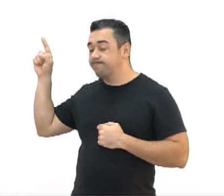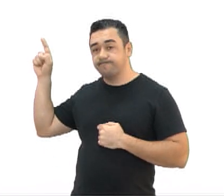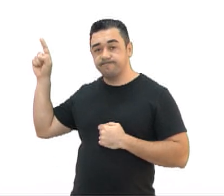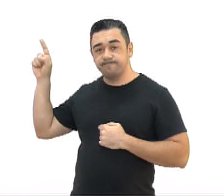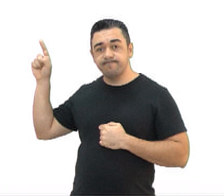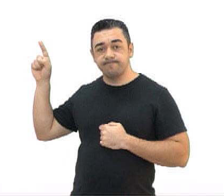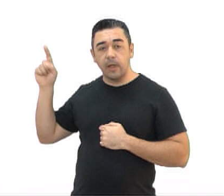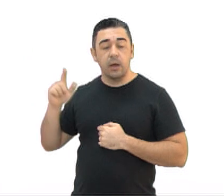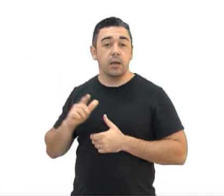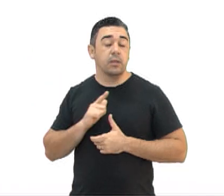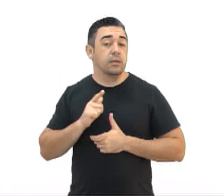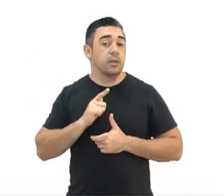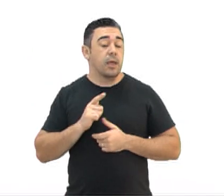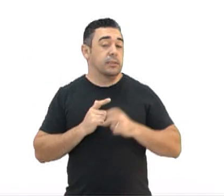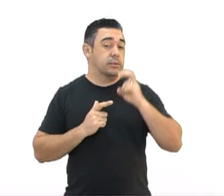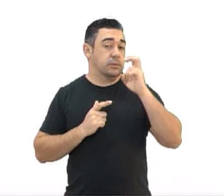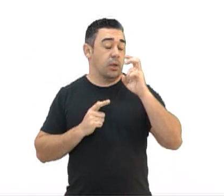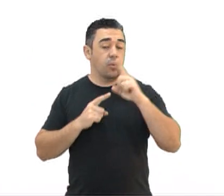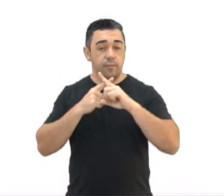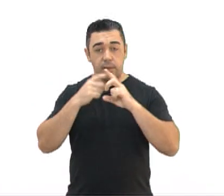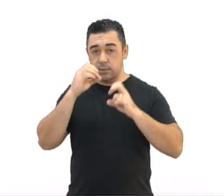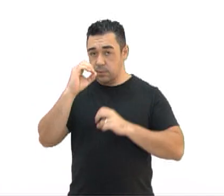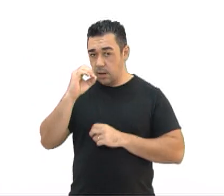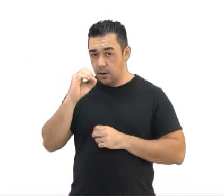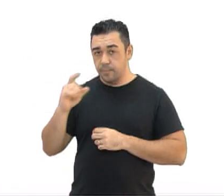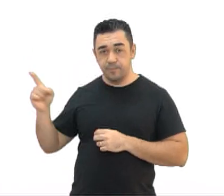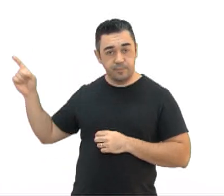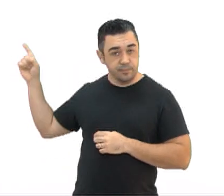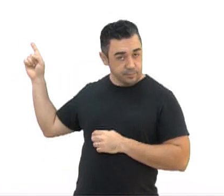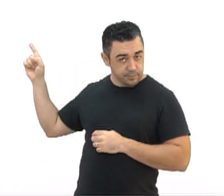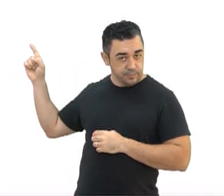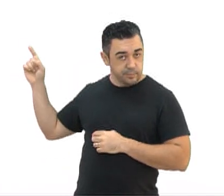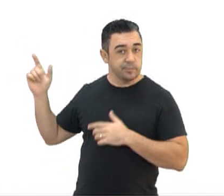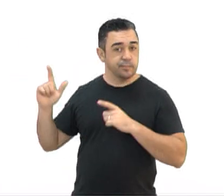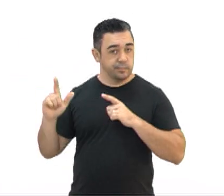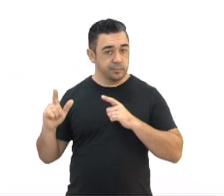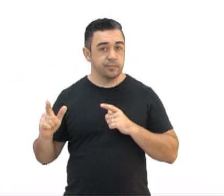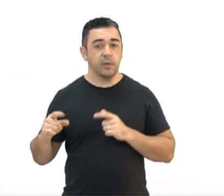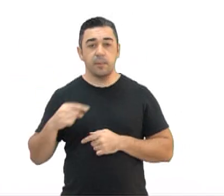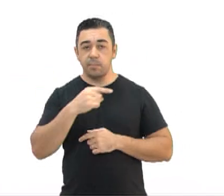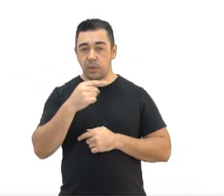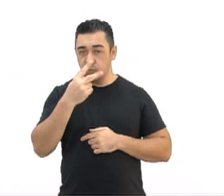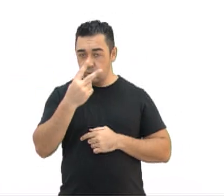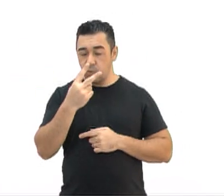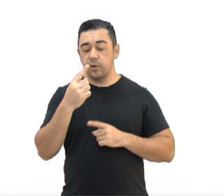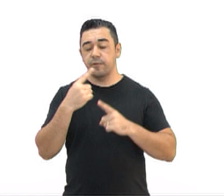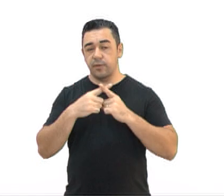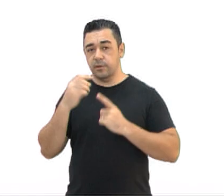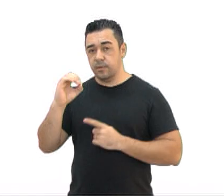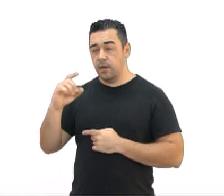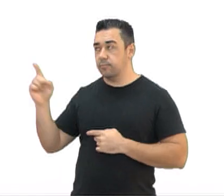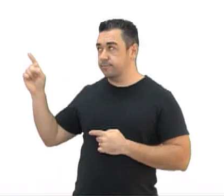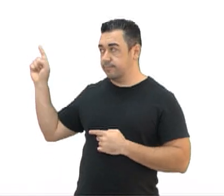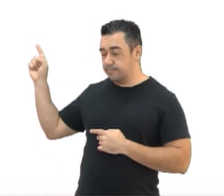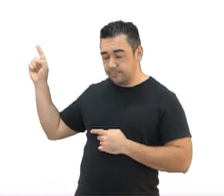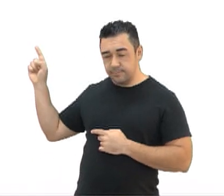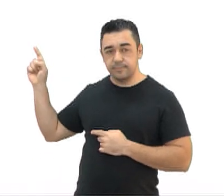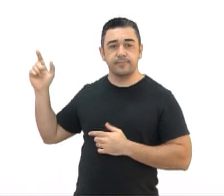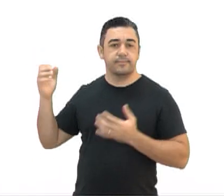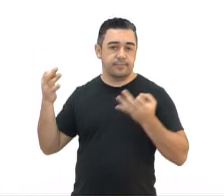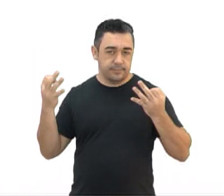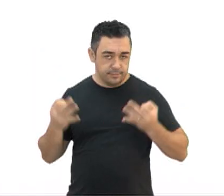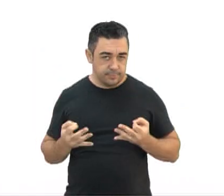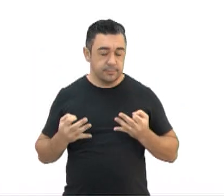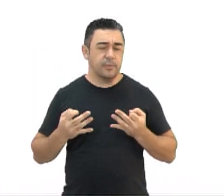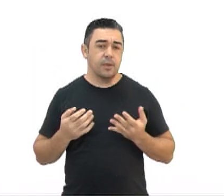1. 5 vezes 0, 5 vezes 0. Menos 2 vezes 0. Então, menos 2 vezes